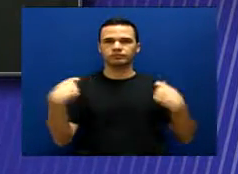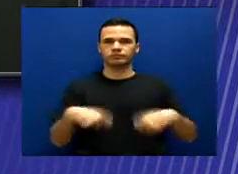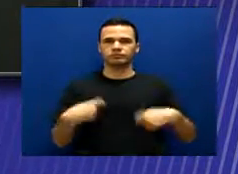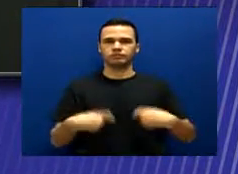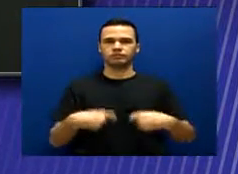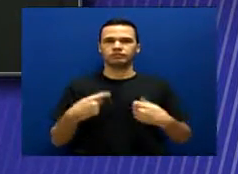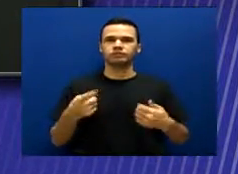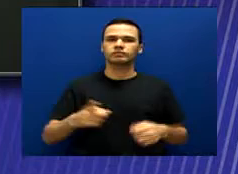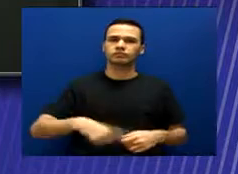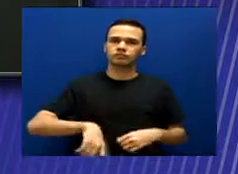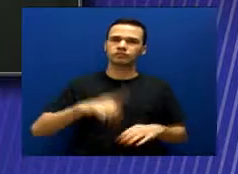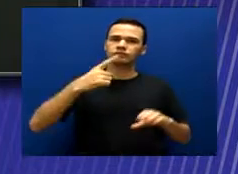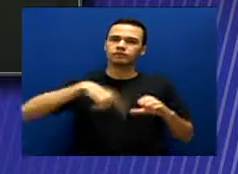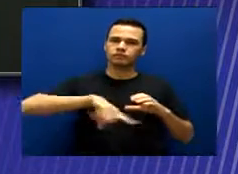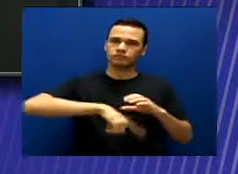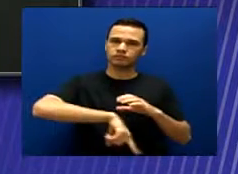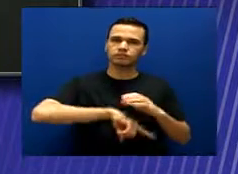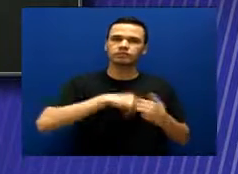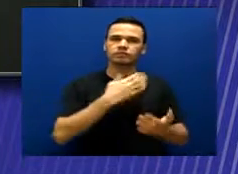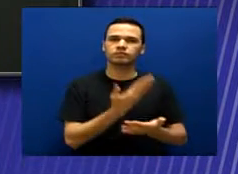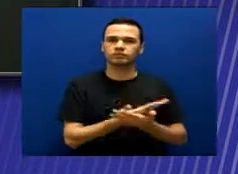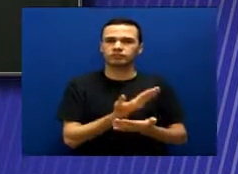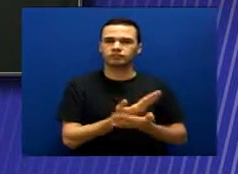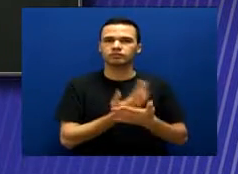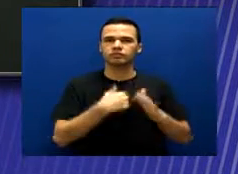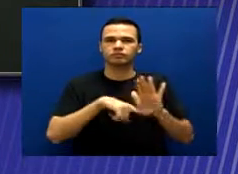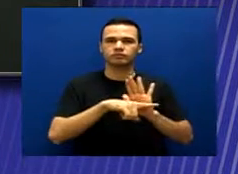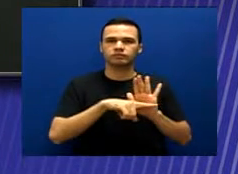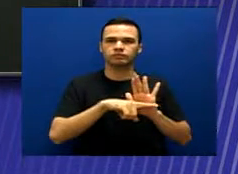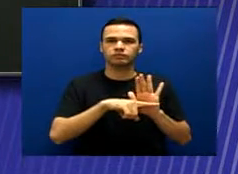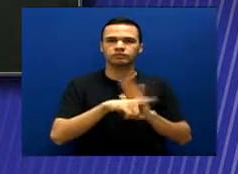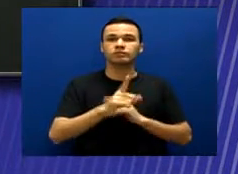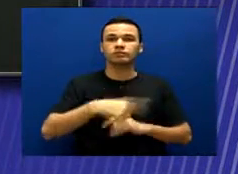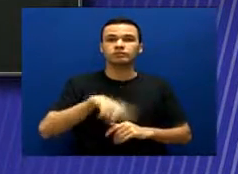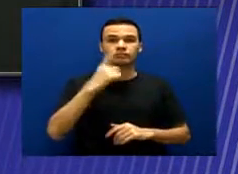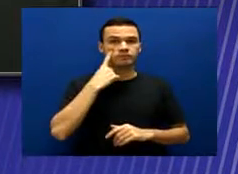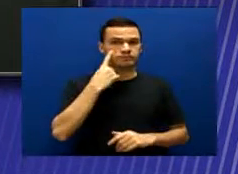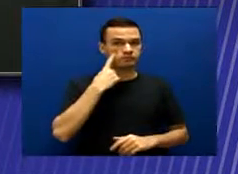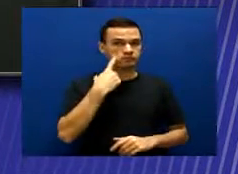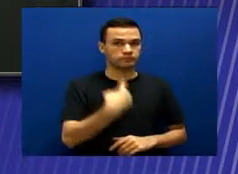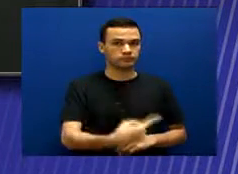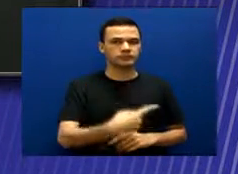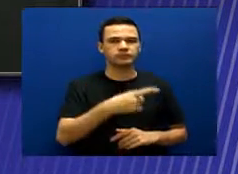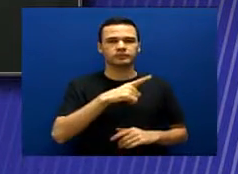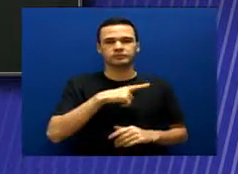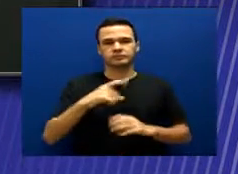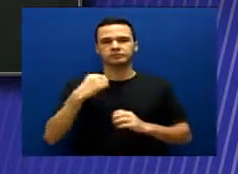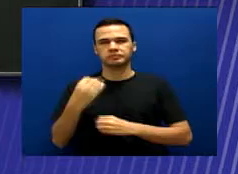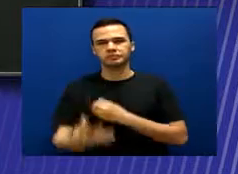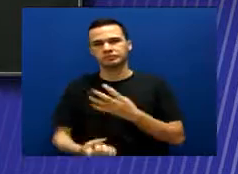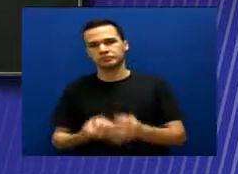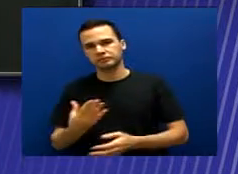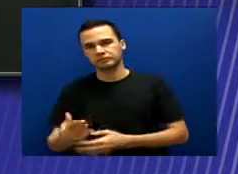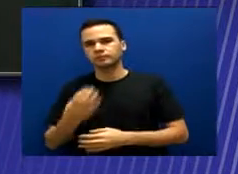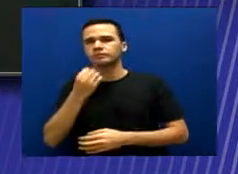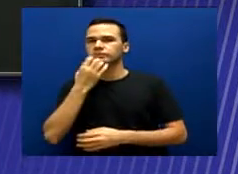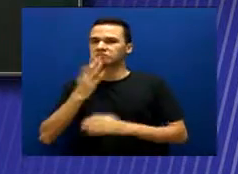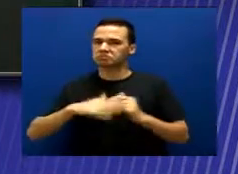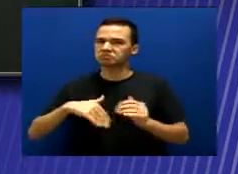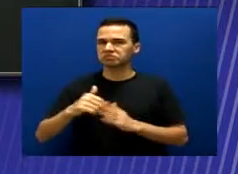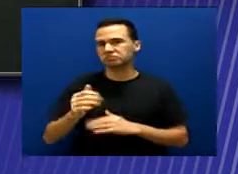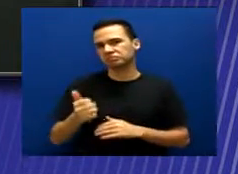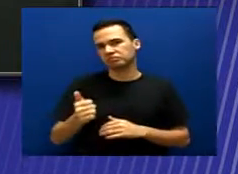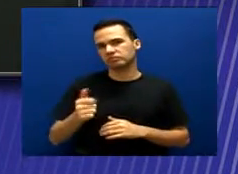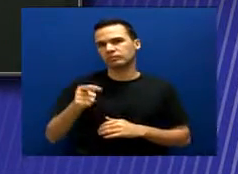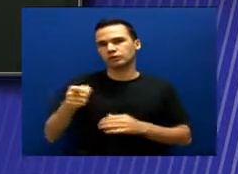Apolo, é nos aprofundar nessa questão para que nós tenhamos sim o material suficiente, com a qualidade suficiente